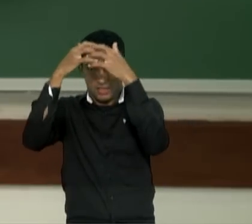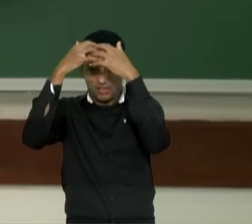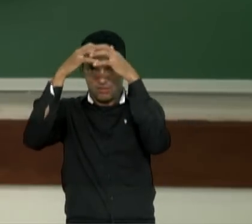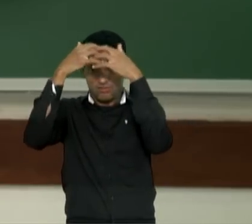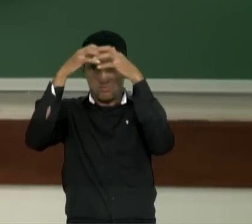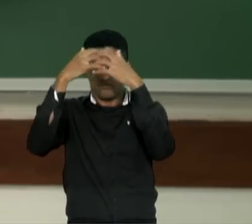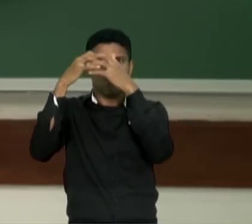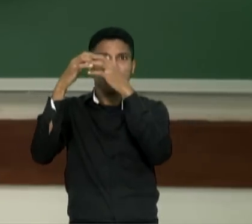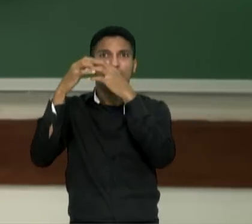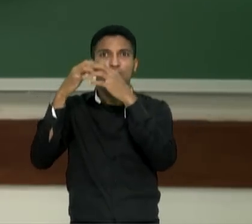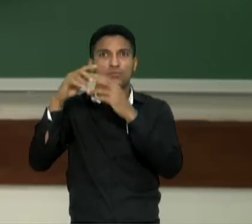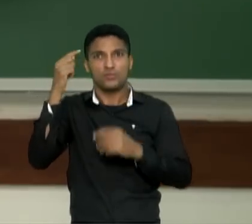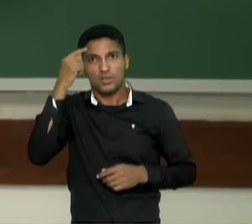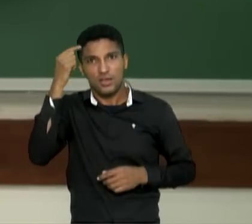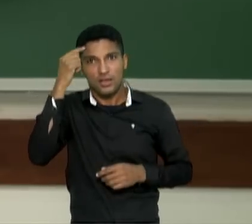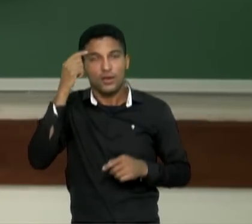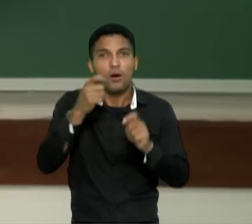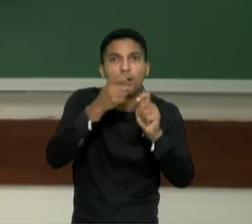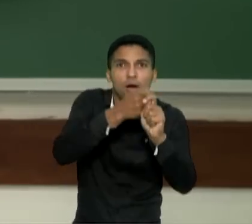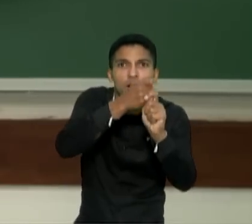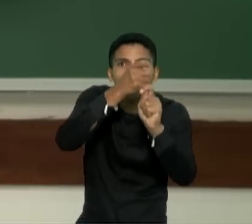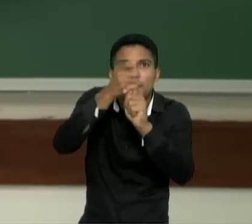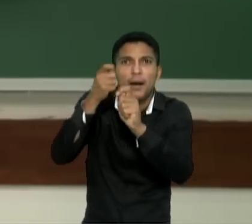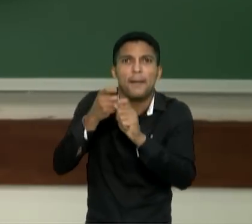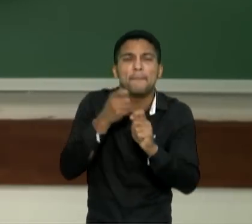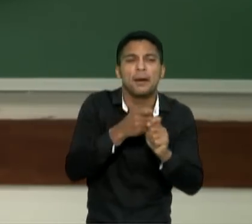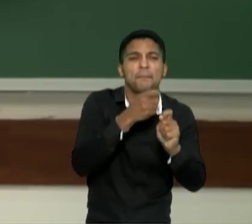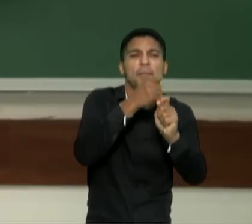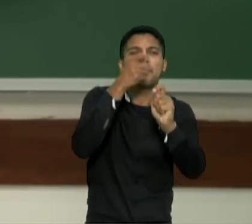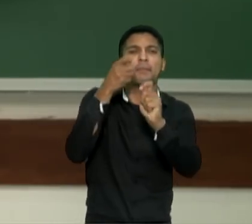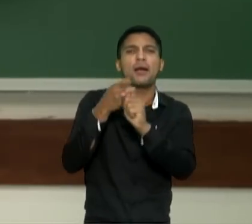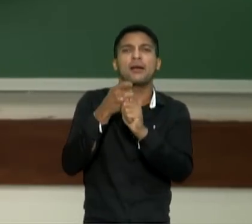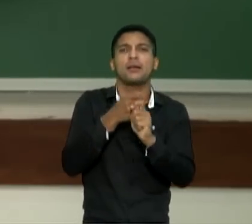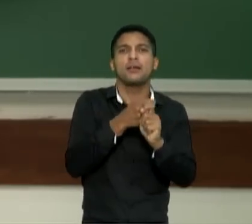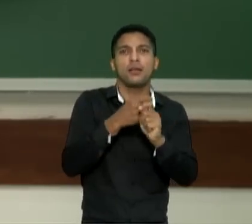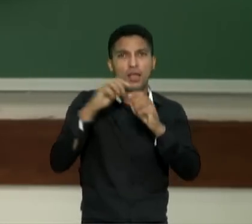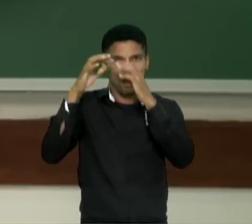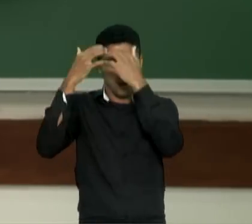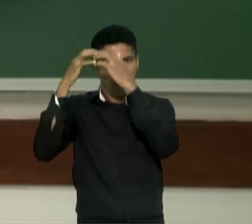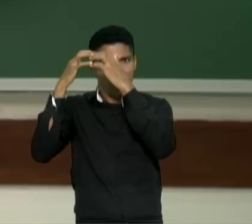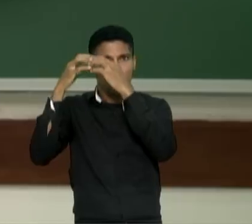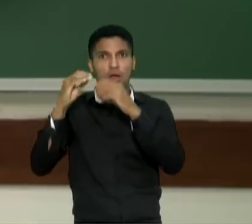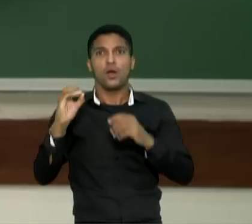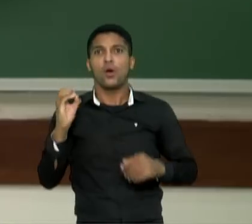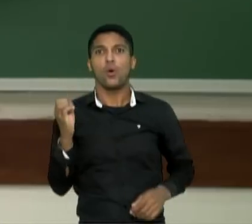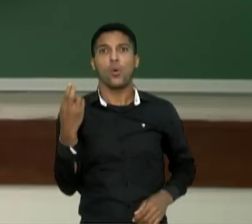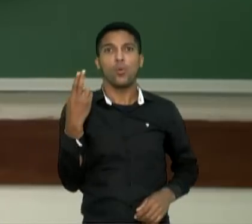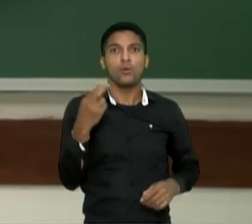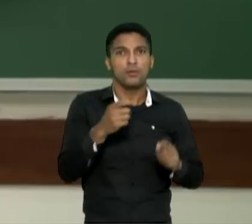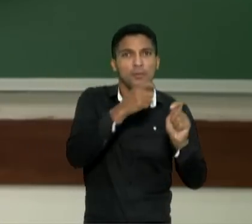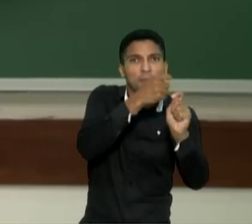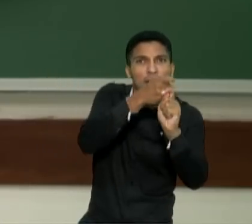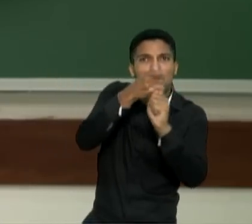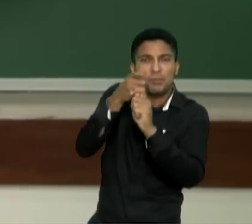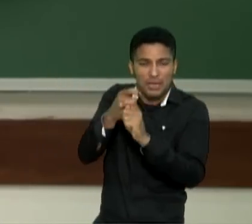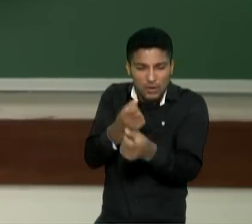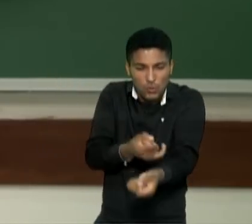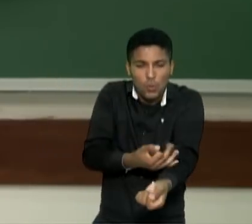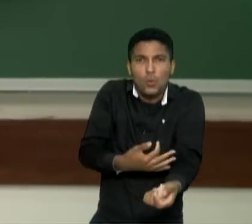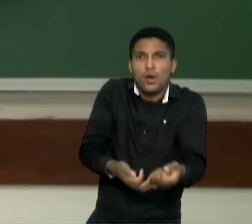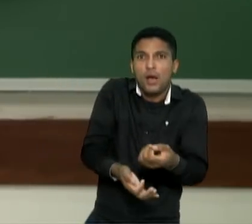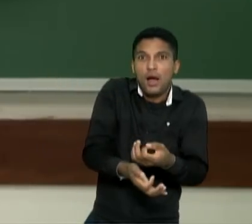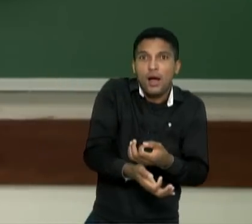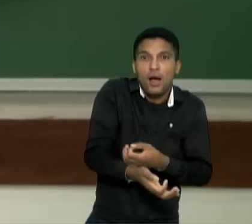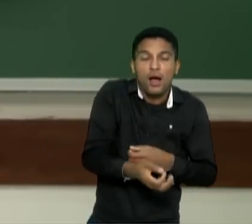dividir essas duas sensações, esses dois objetivos ao se fazer arte? Aí a gente vai analisar as esculturas